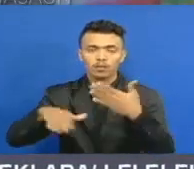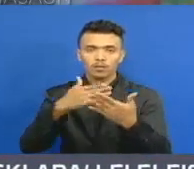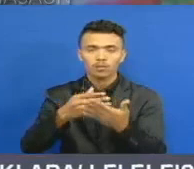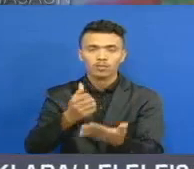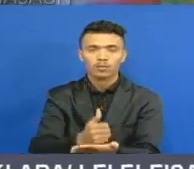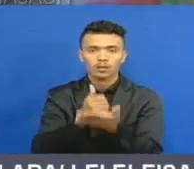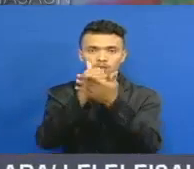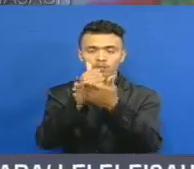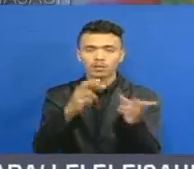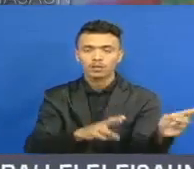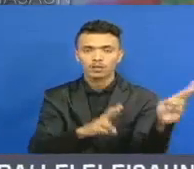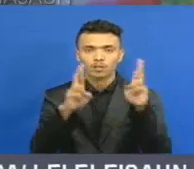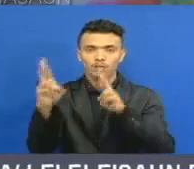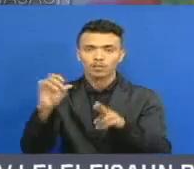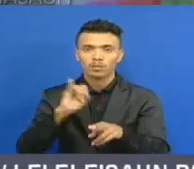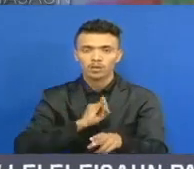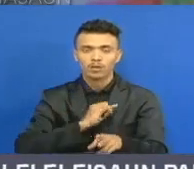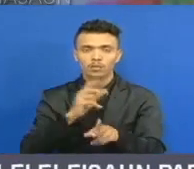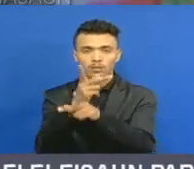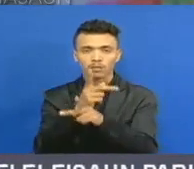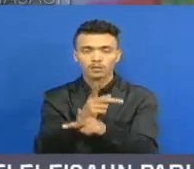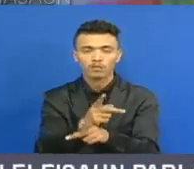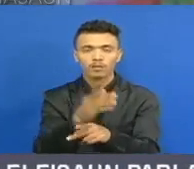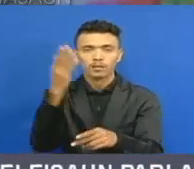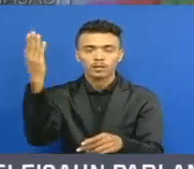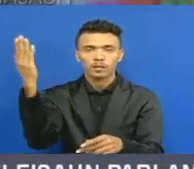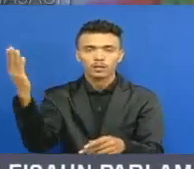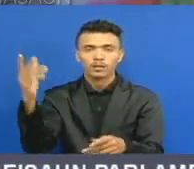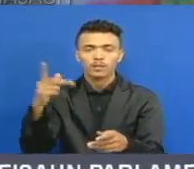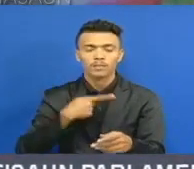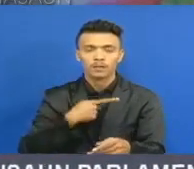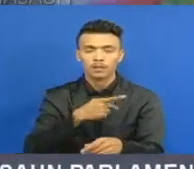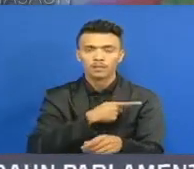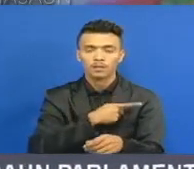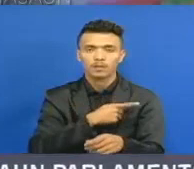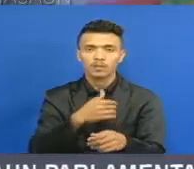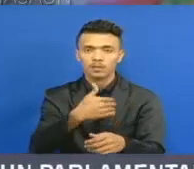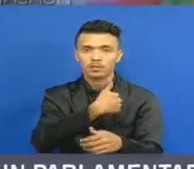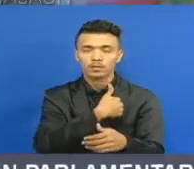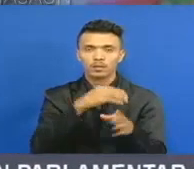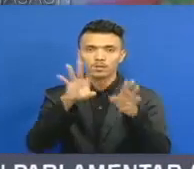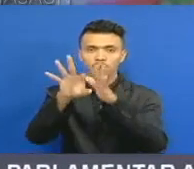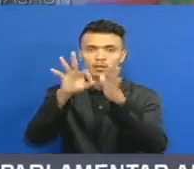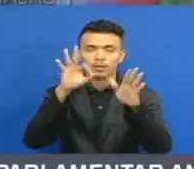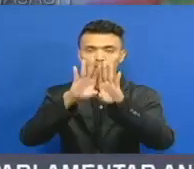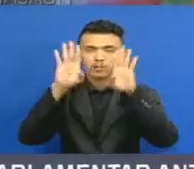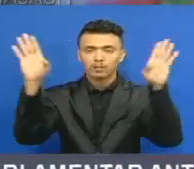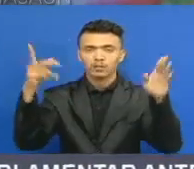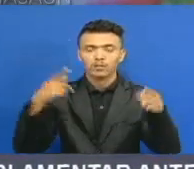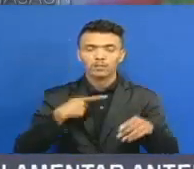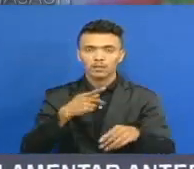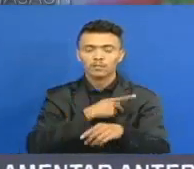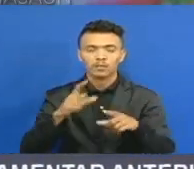pronto, a URASIC vai defender o Parlamento, e se dá a aprovação, o Parlamento devolve a fila-fale.